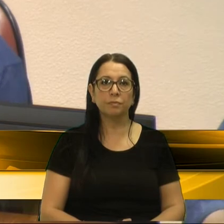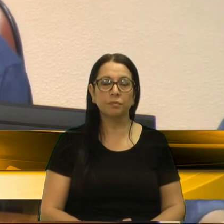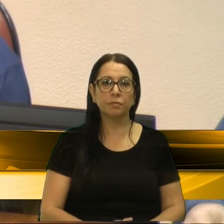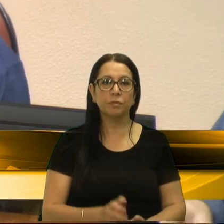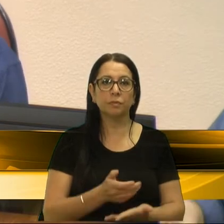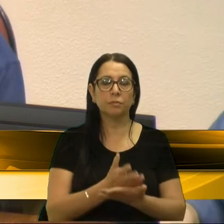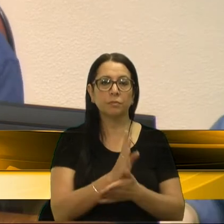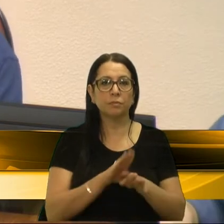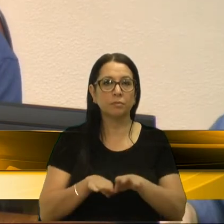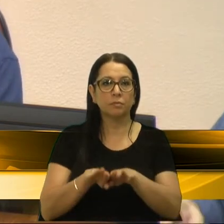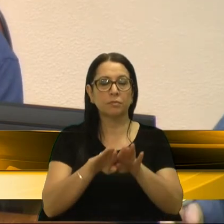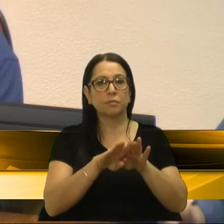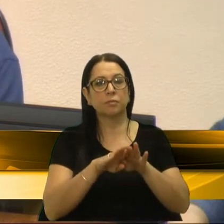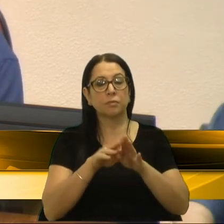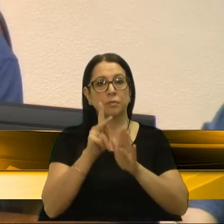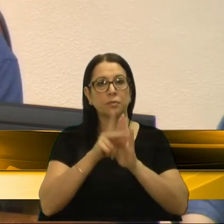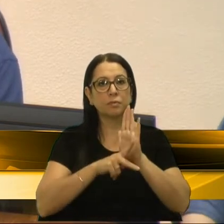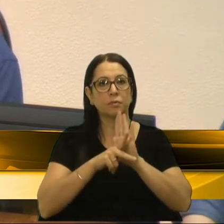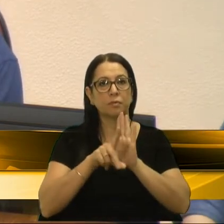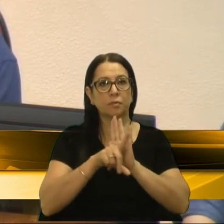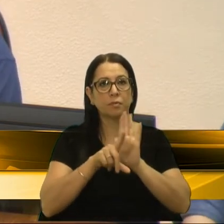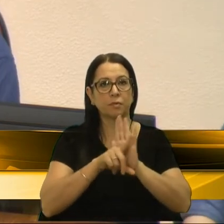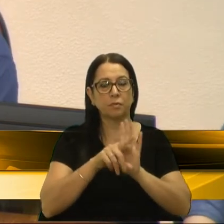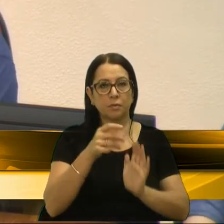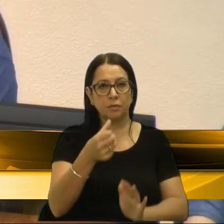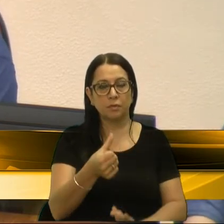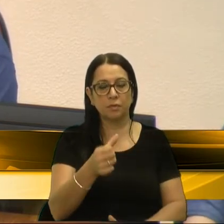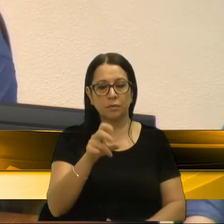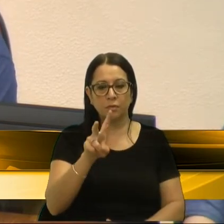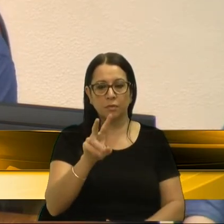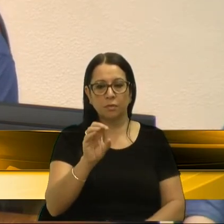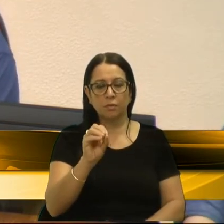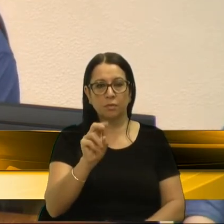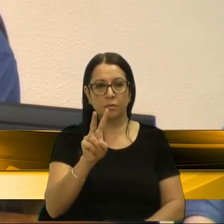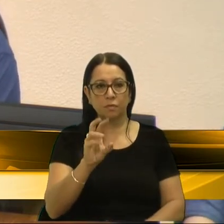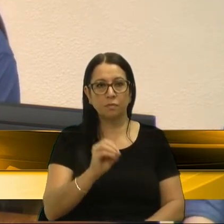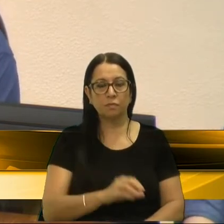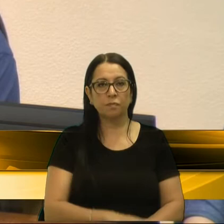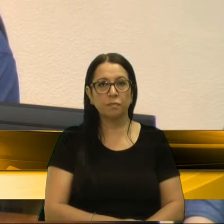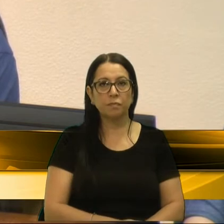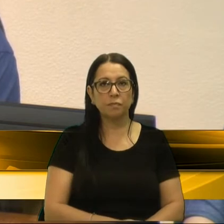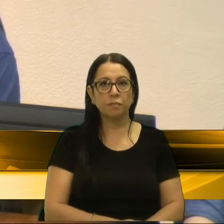Aprovado por unanimidade o projeto de lei número 6/2020.